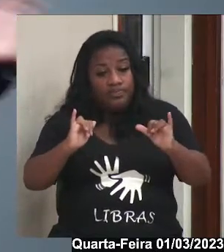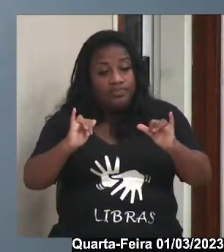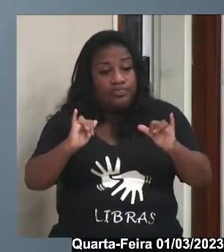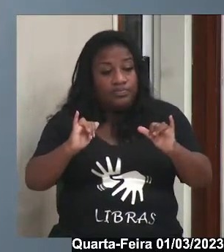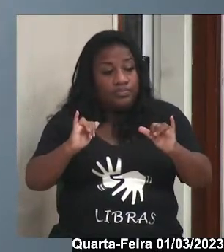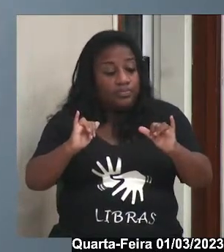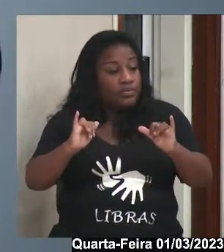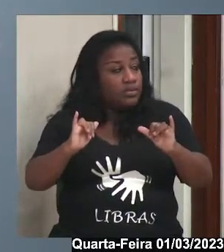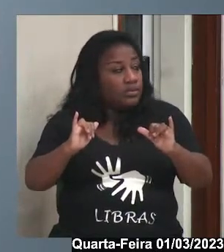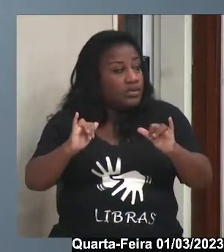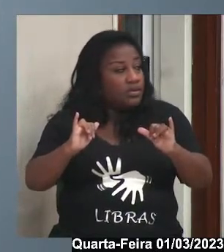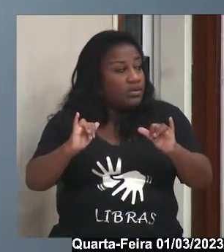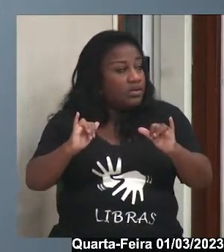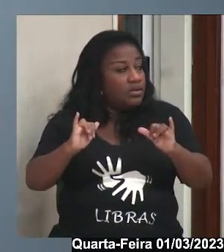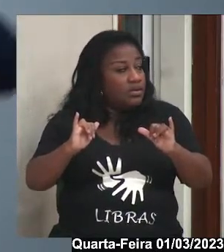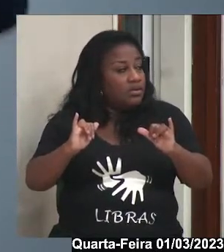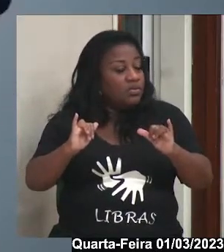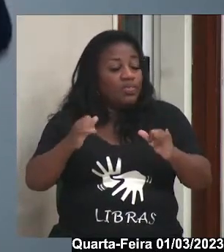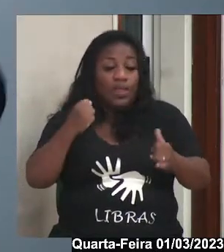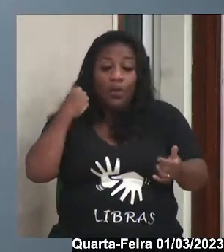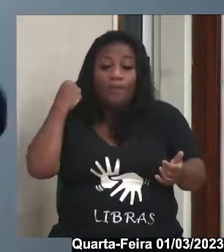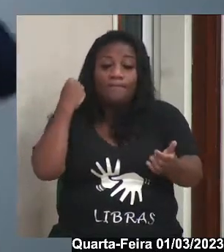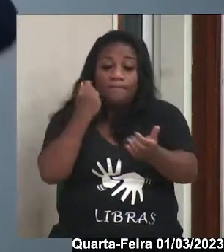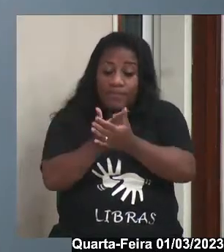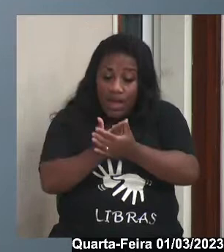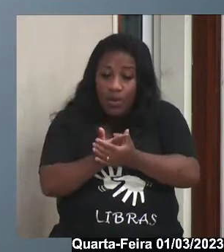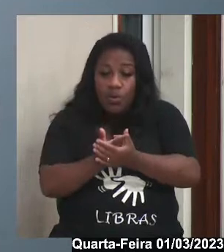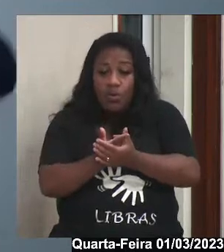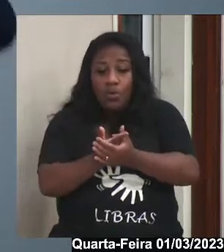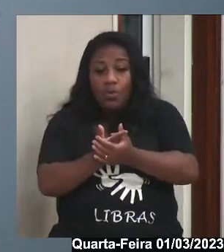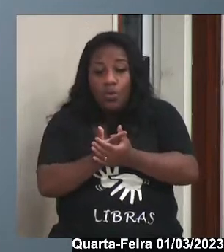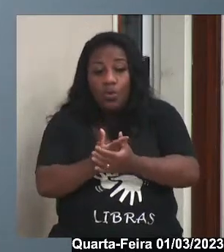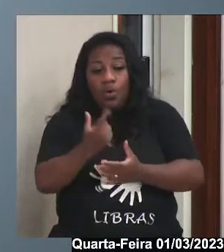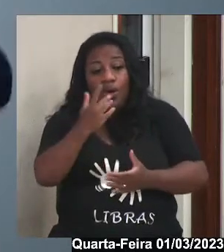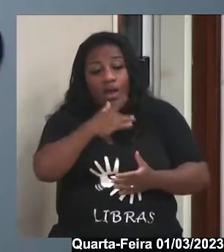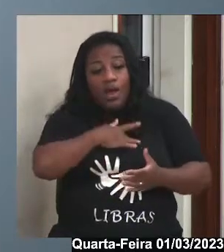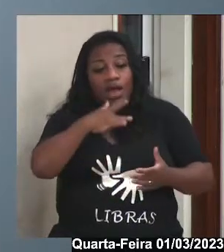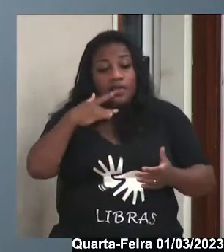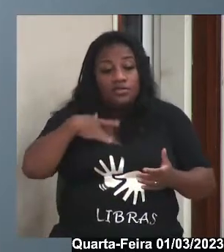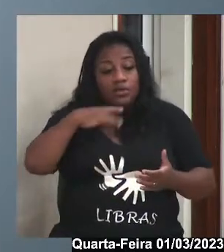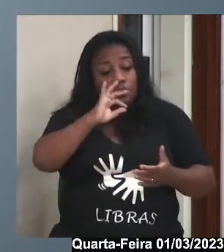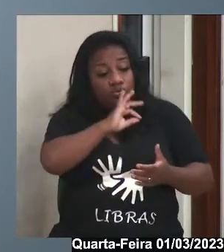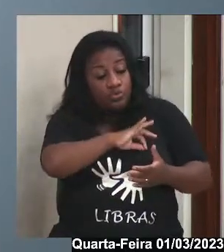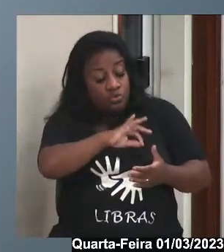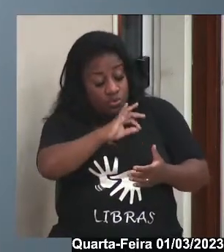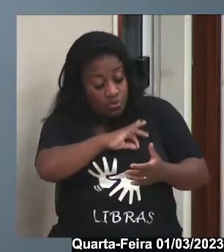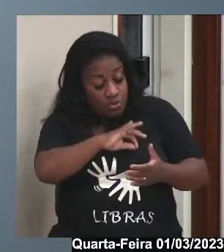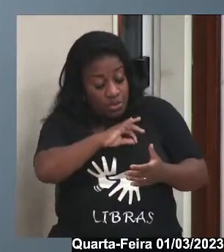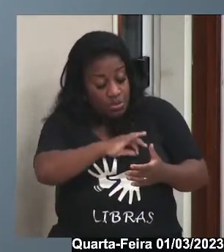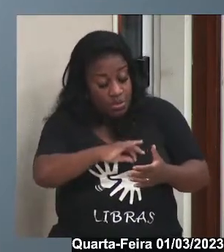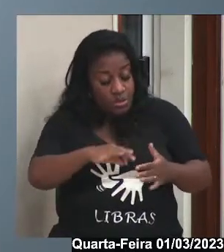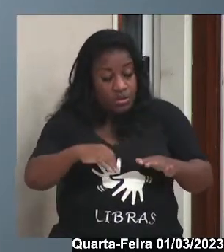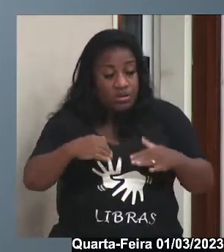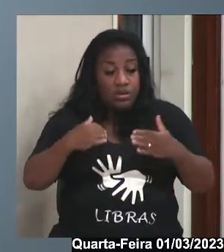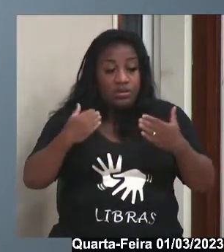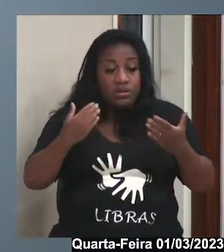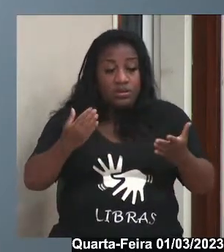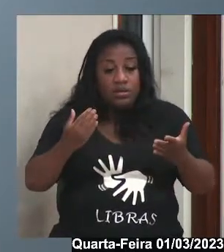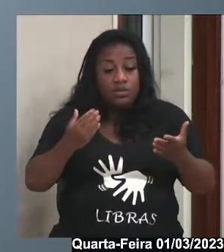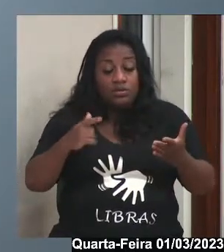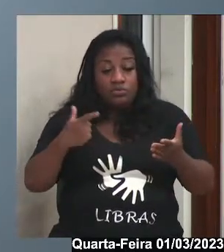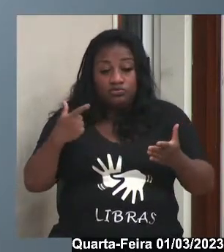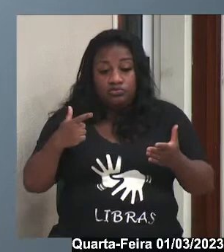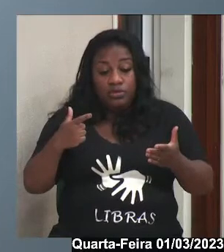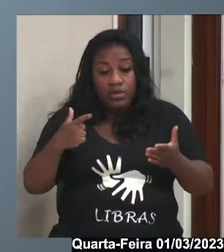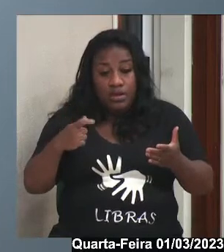vereadores vão aprovar. E infelizmente não pagou o dinheiro da saúde da nossa cidade. E é por isso que não tinha médico, não